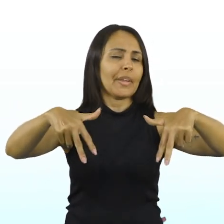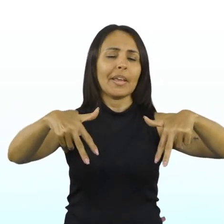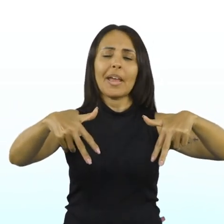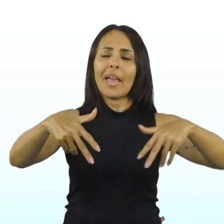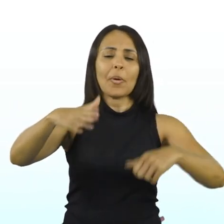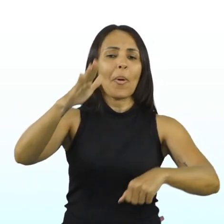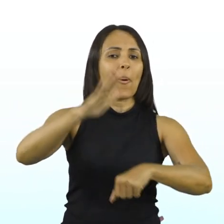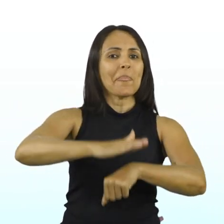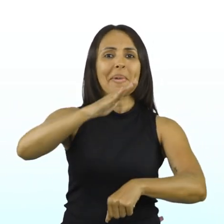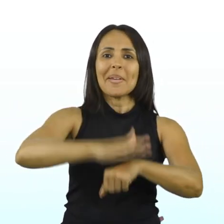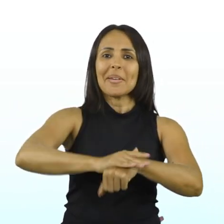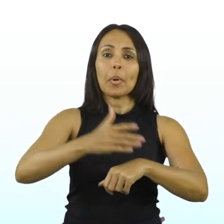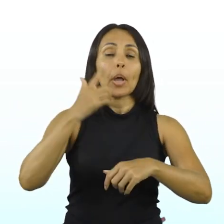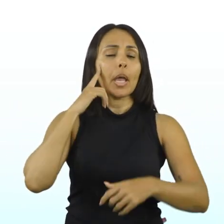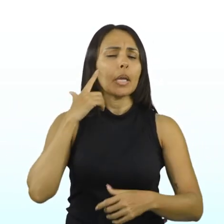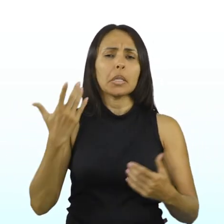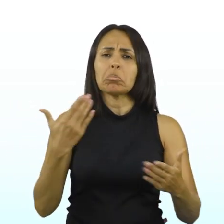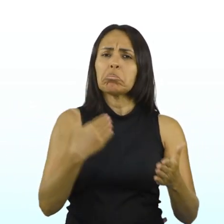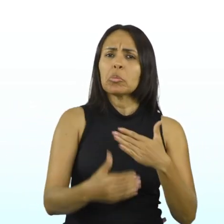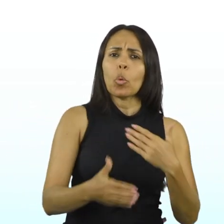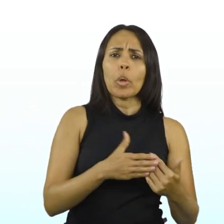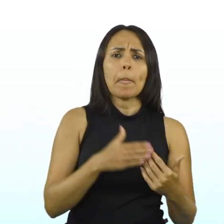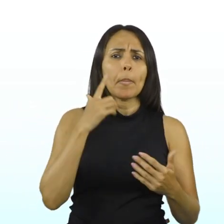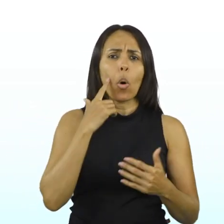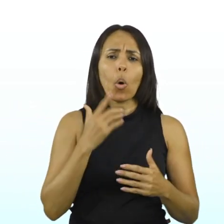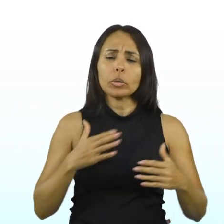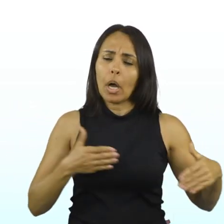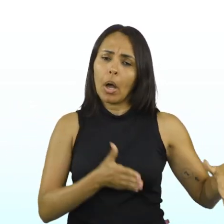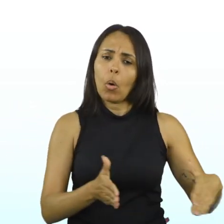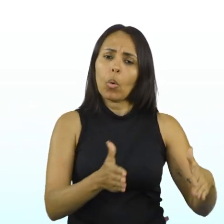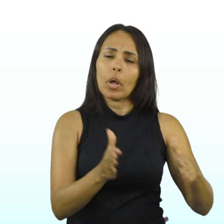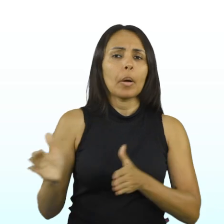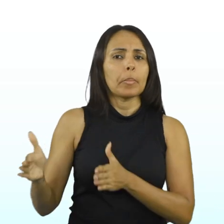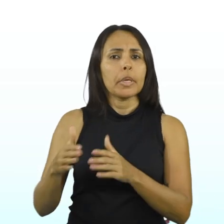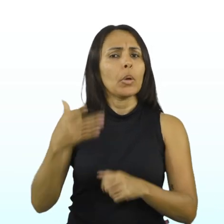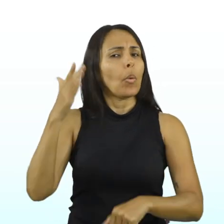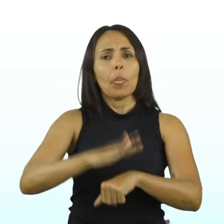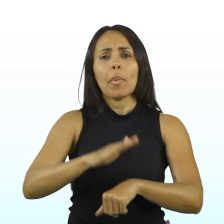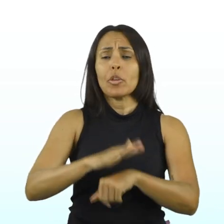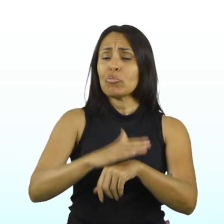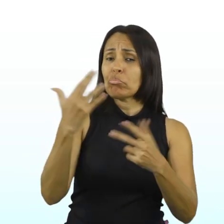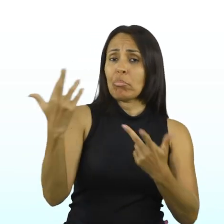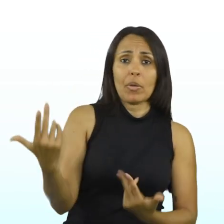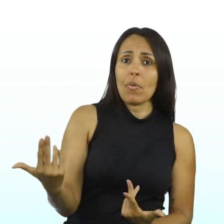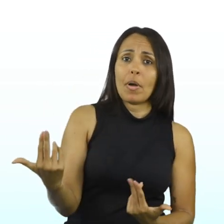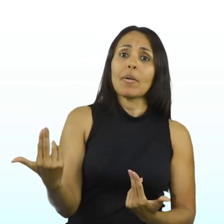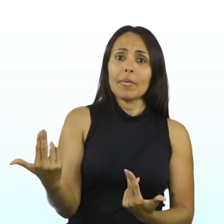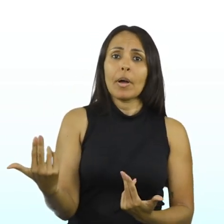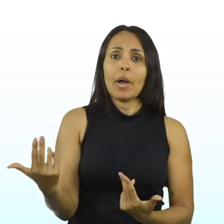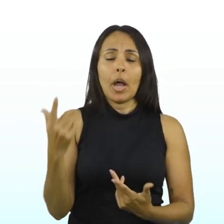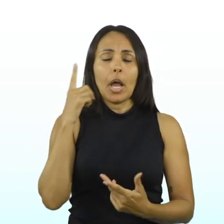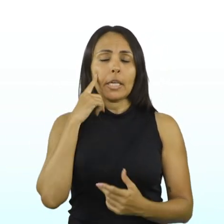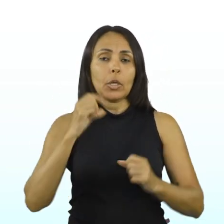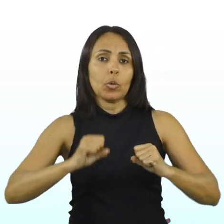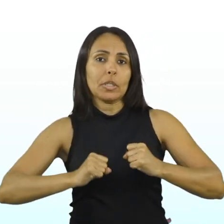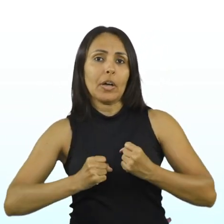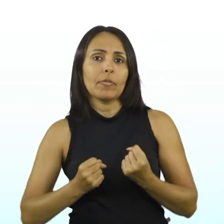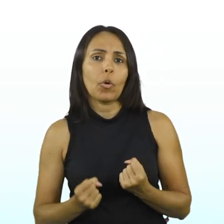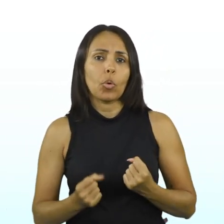para os dois. Então não importa a trajetória que ele fez, o trabalho será o mesmo. O trabalho da